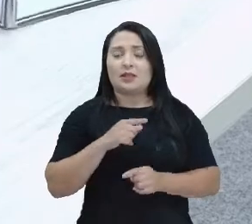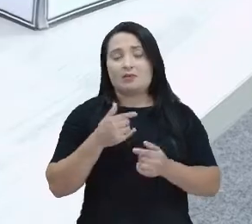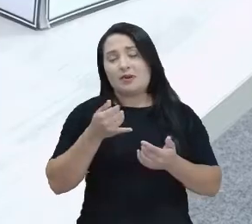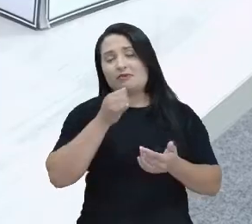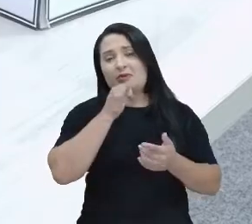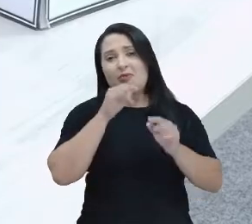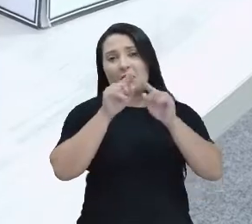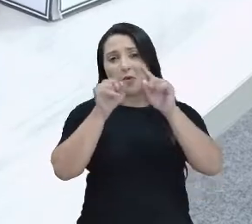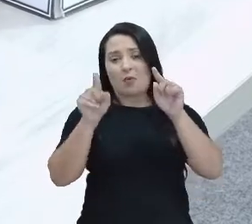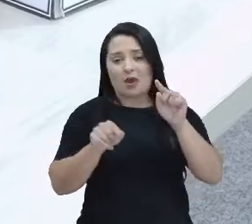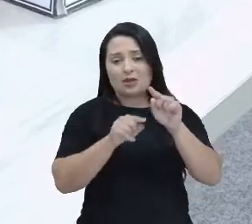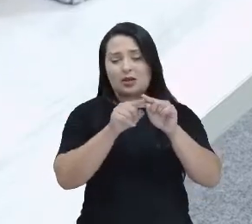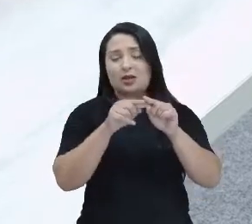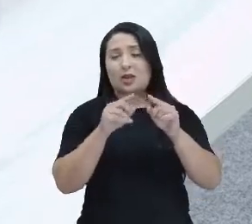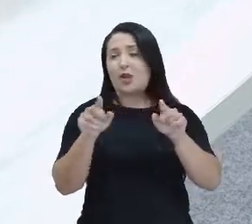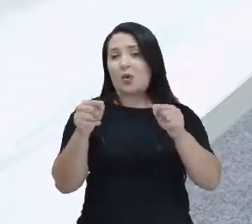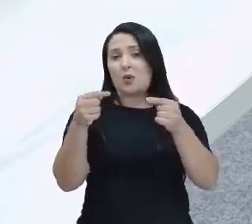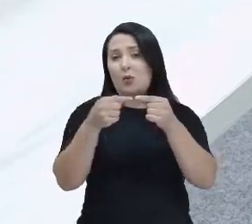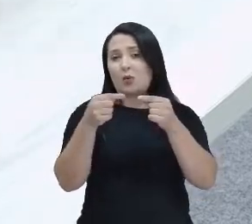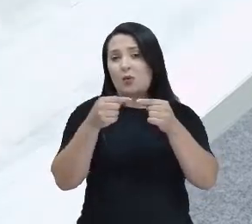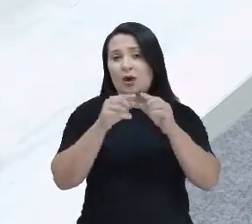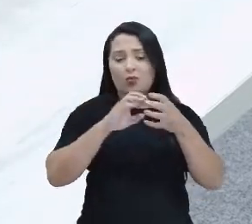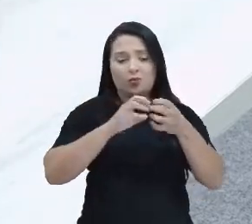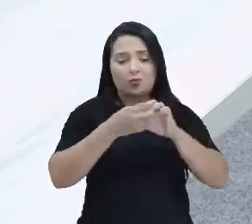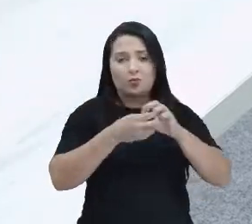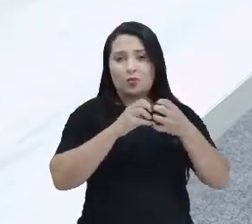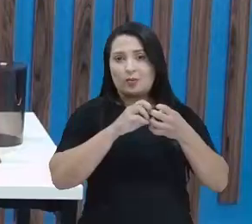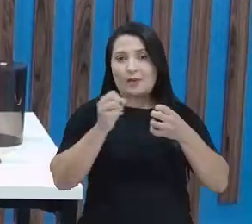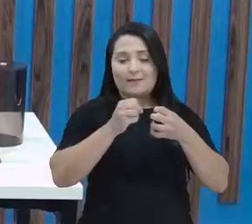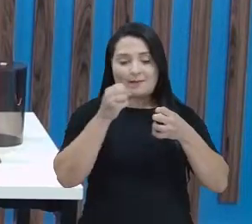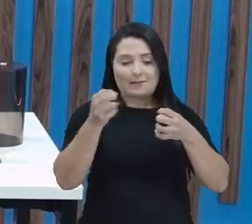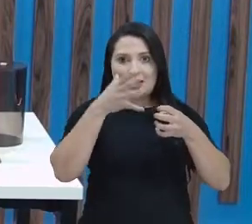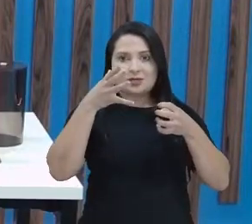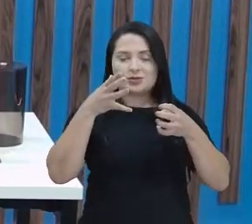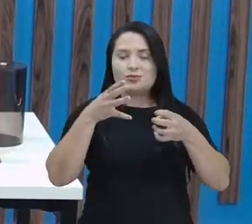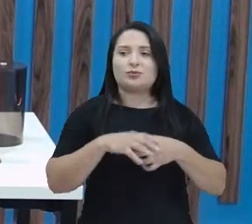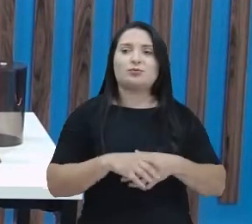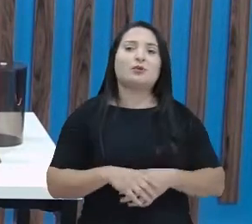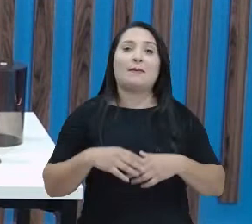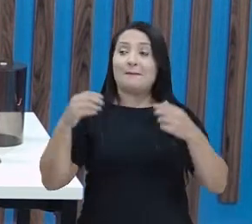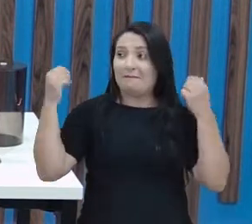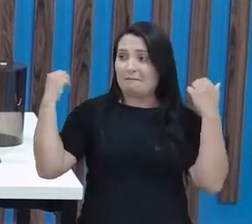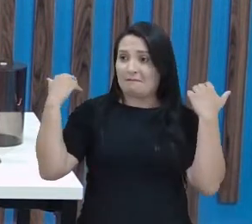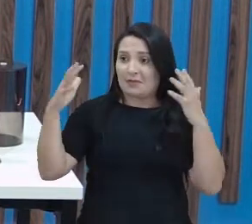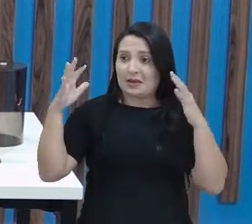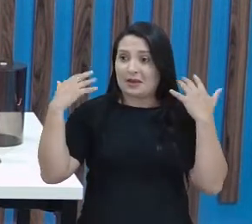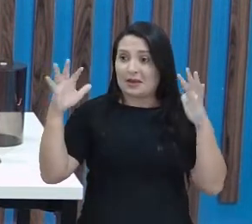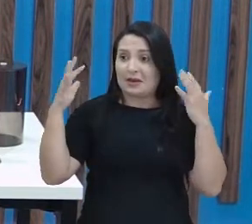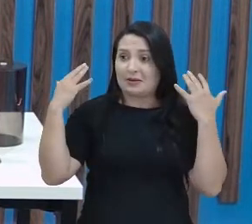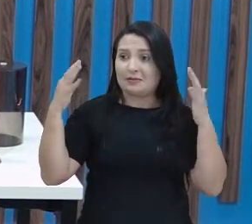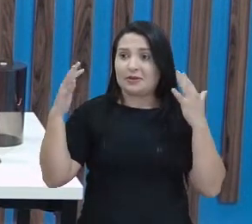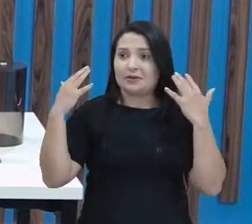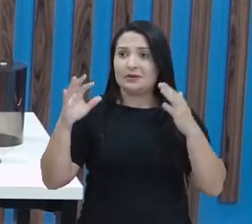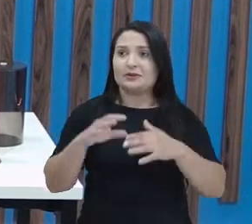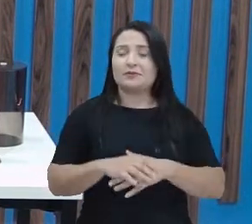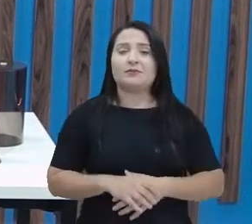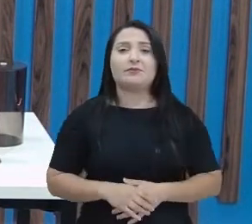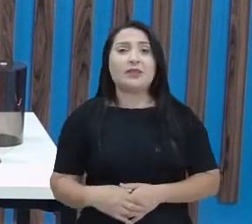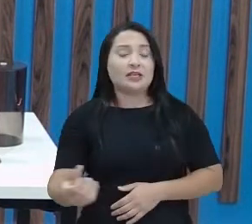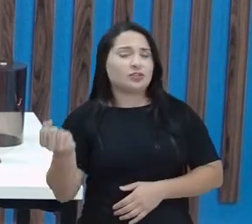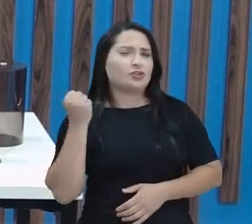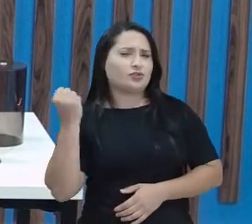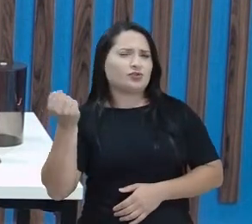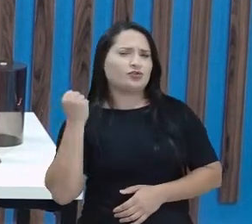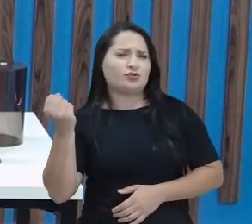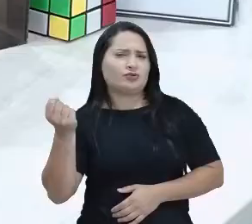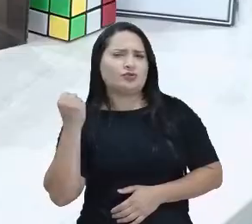quadradas, igual o cubo mágico. Parabéns, viu, Isabela? E esses, olha só, faz até um